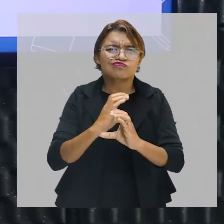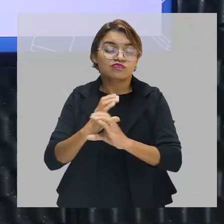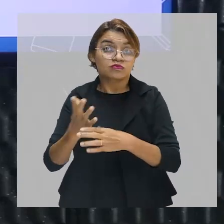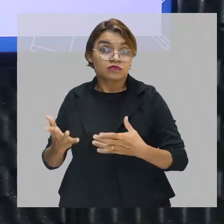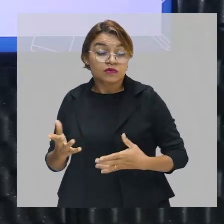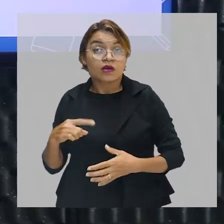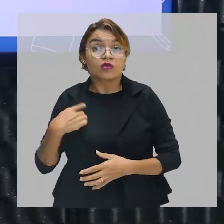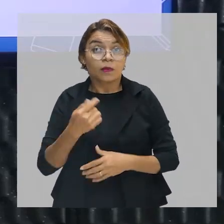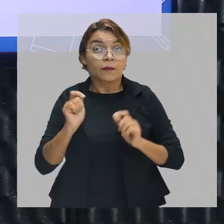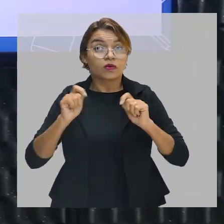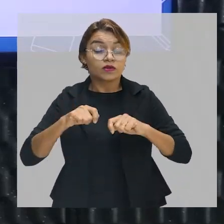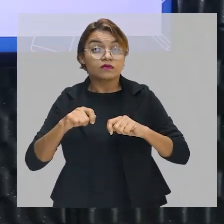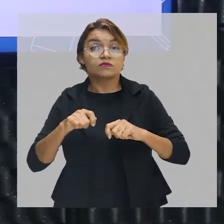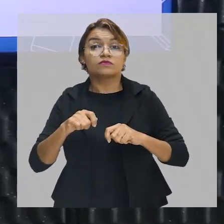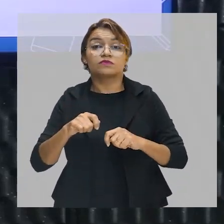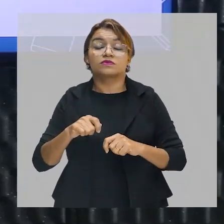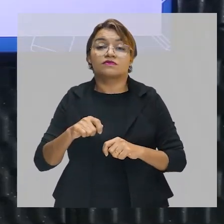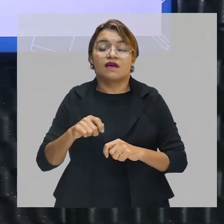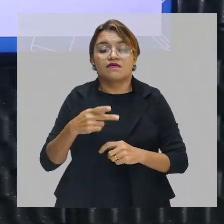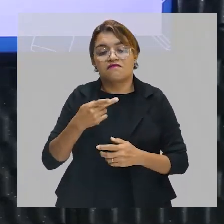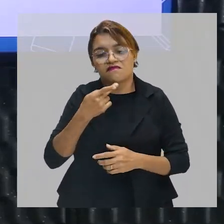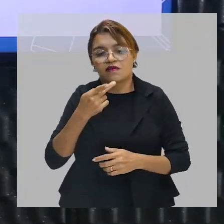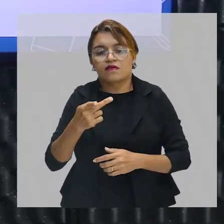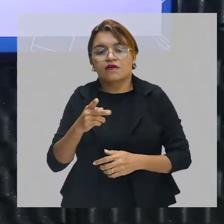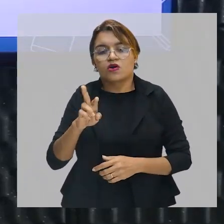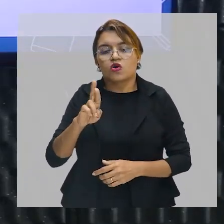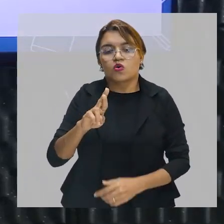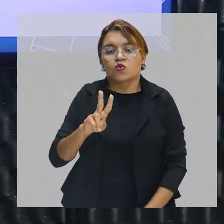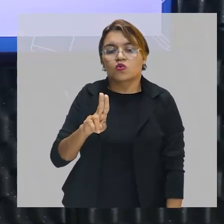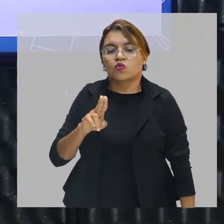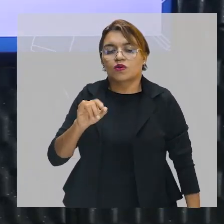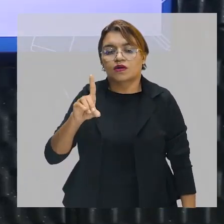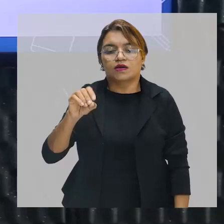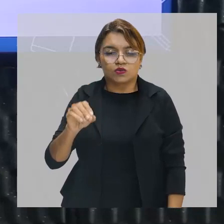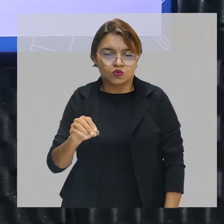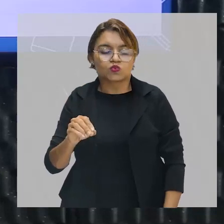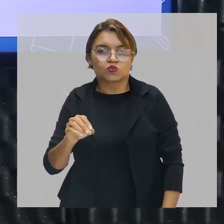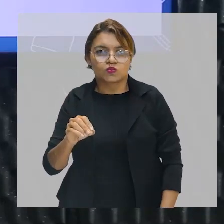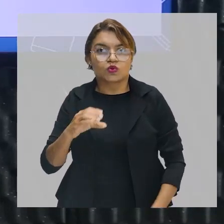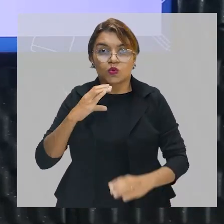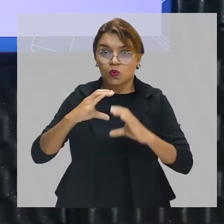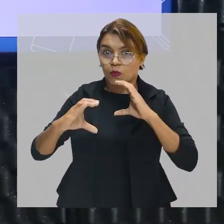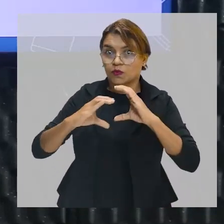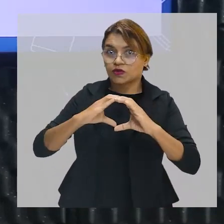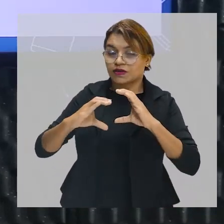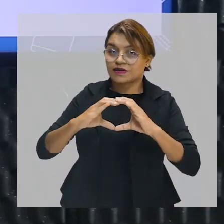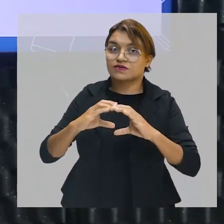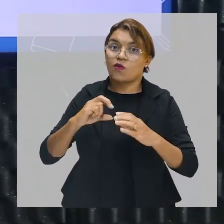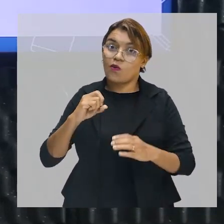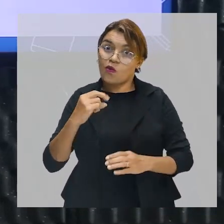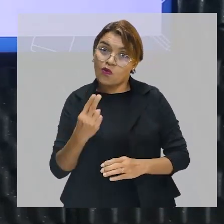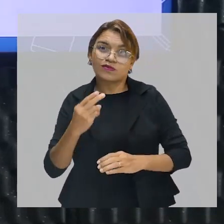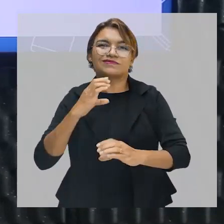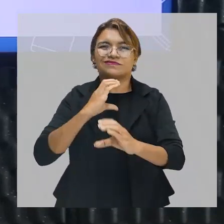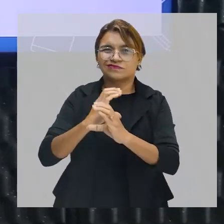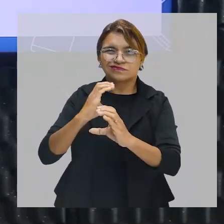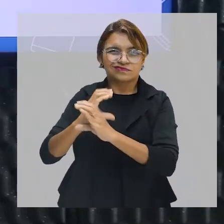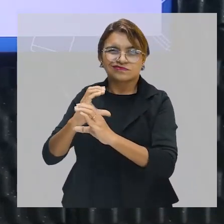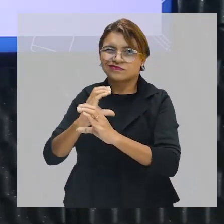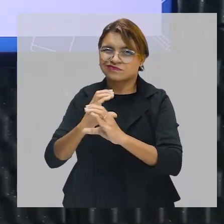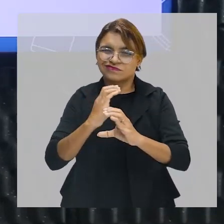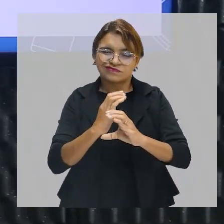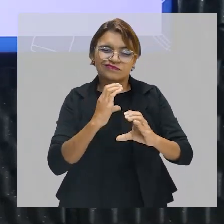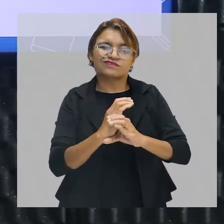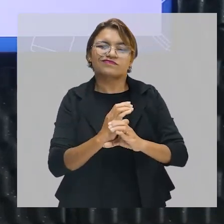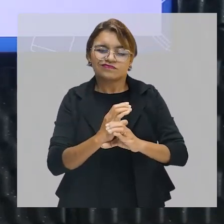nós podemos chamar de ruídos da comunicação, né? Algum motivo ali vai interferir numa mensagem